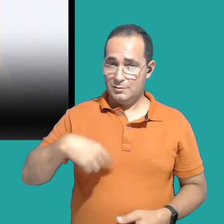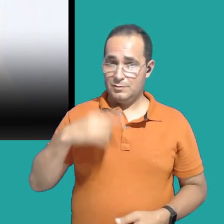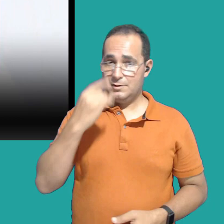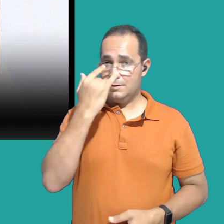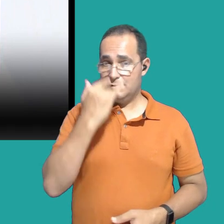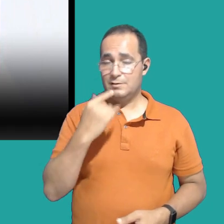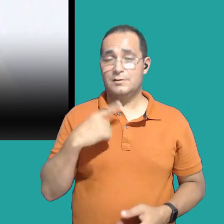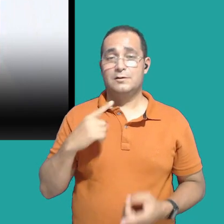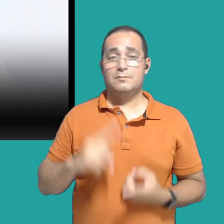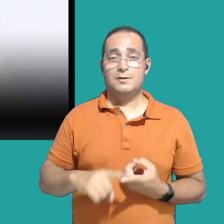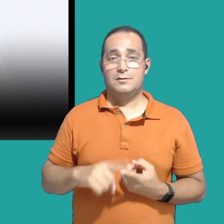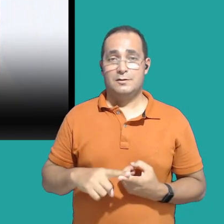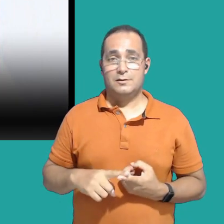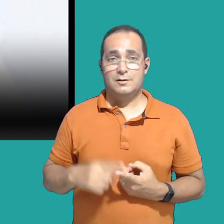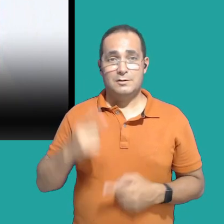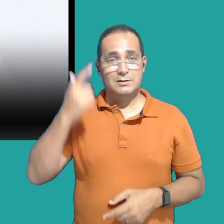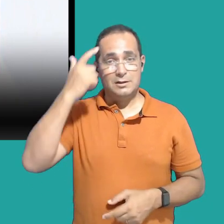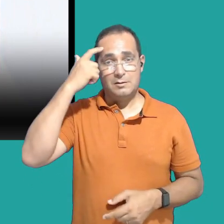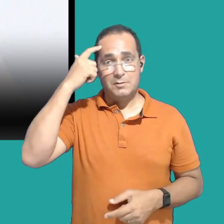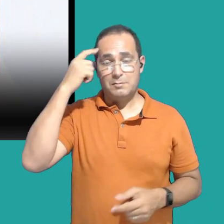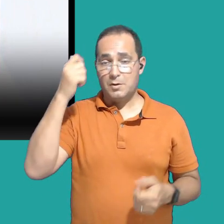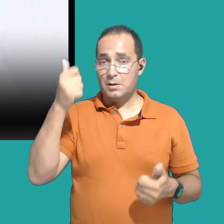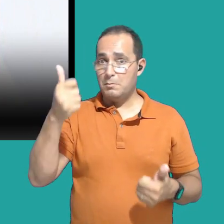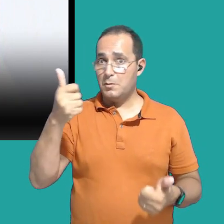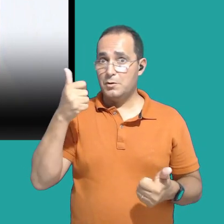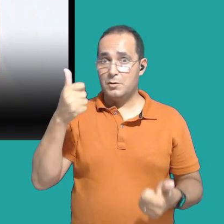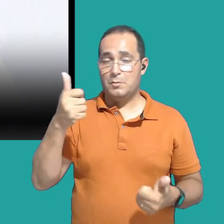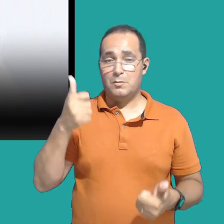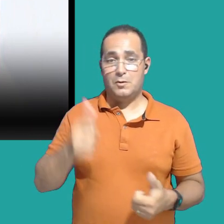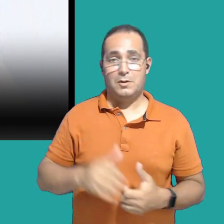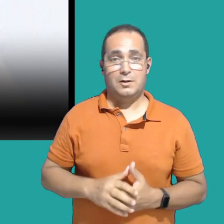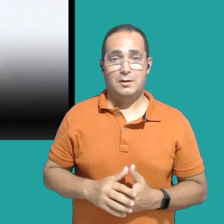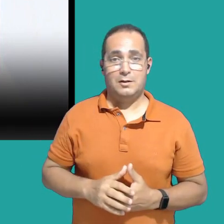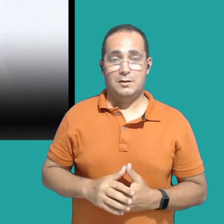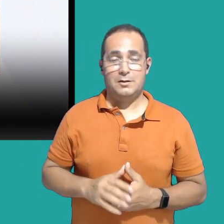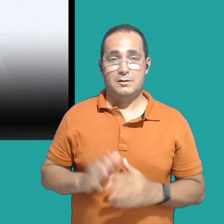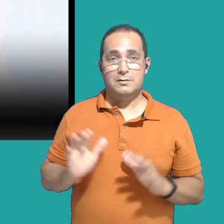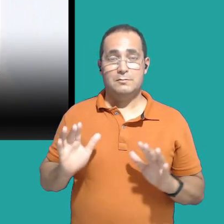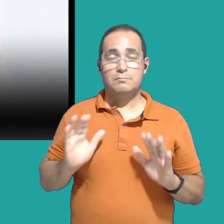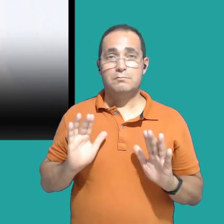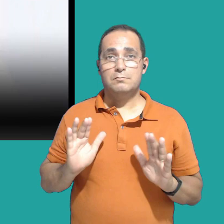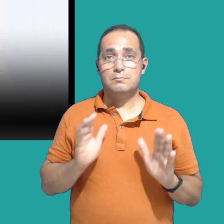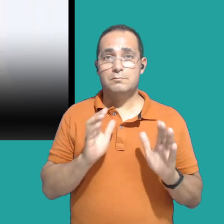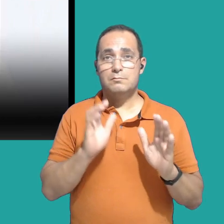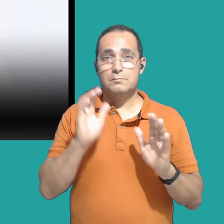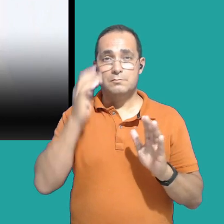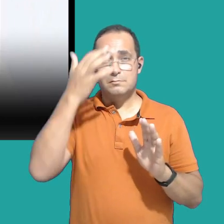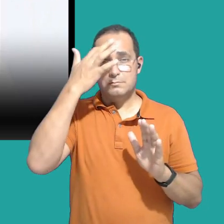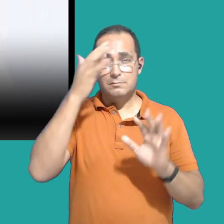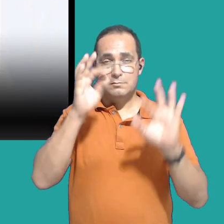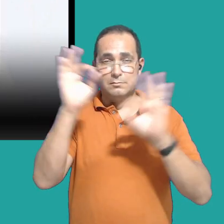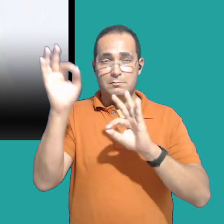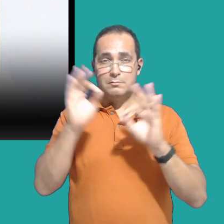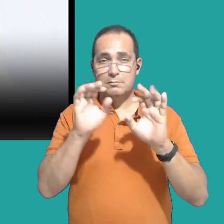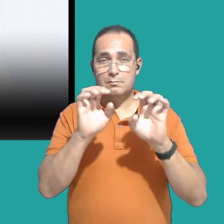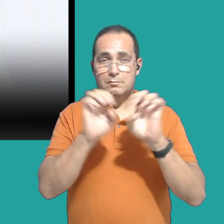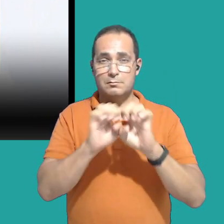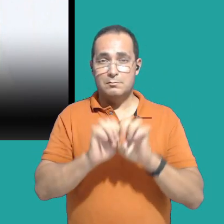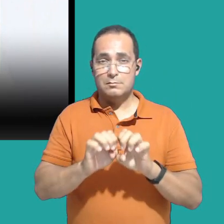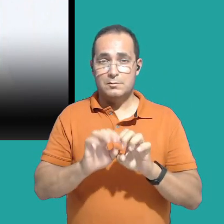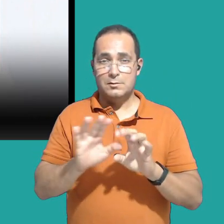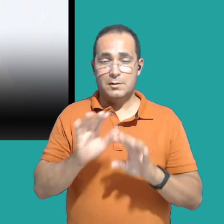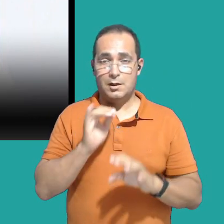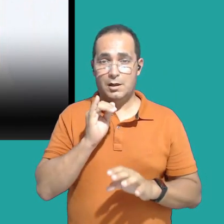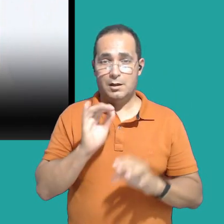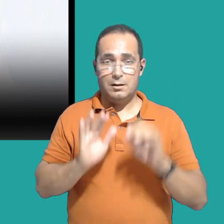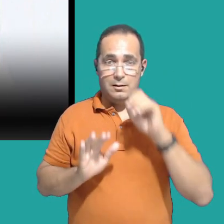vai fazer aí a prova, porque você tem que ter uma memória muito boa, cara. E assim, tem que ter a coisa muito bem estruturada na tua